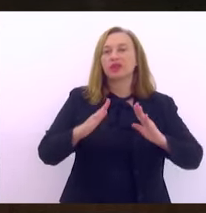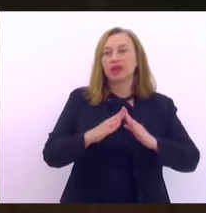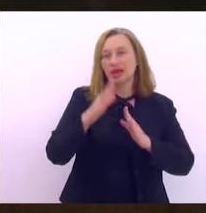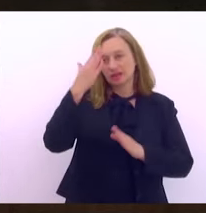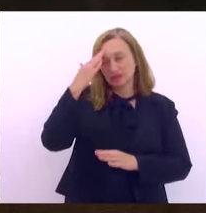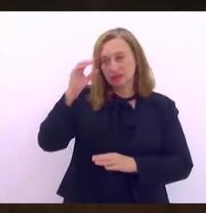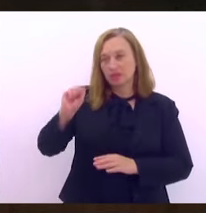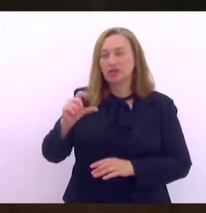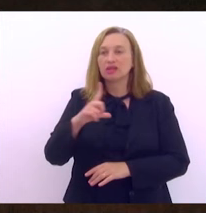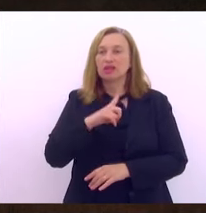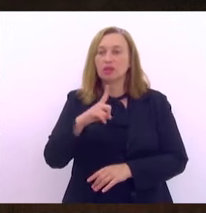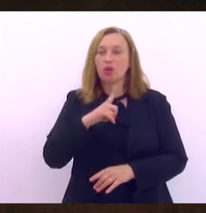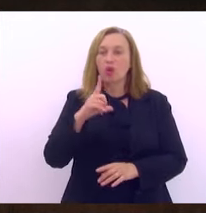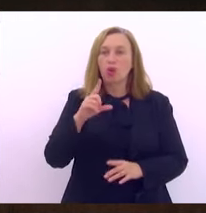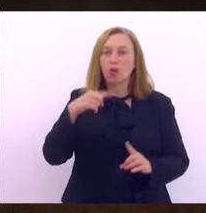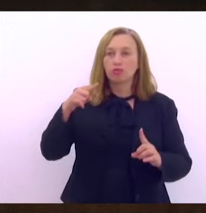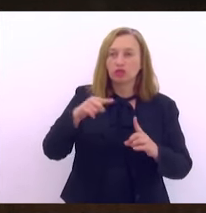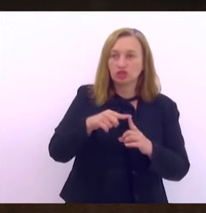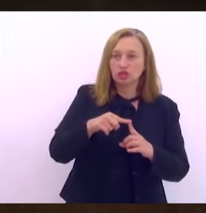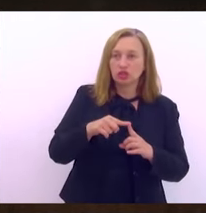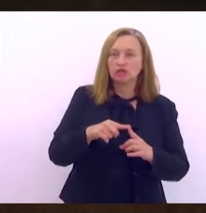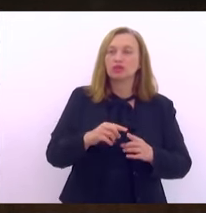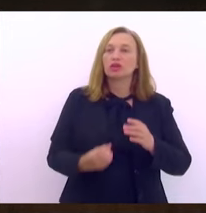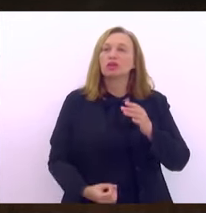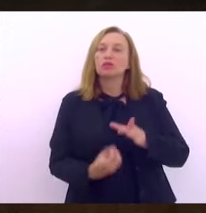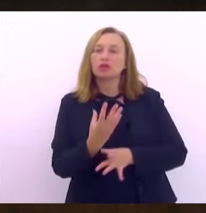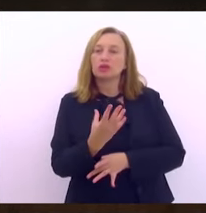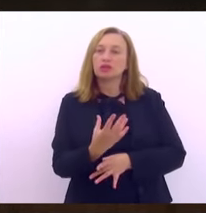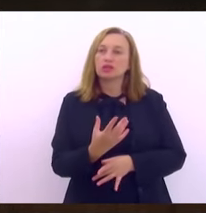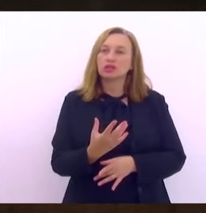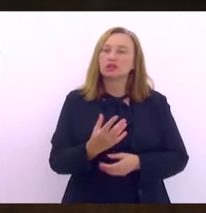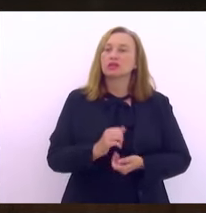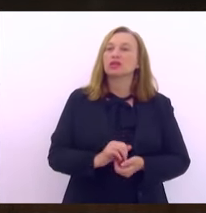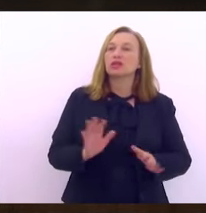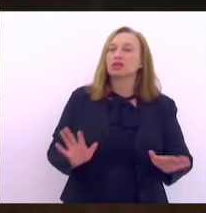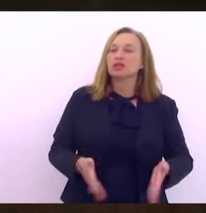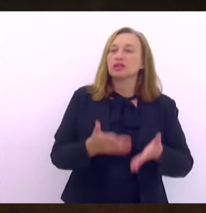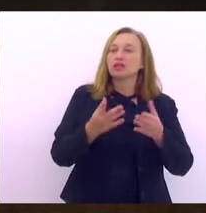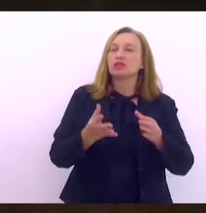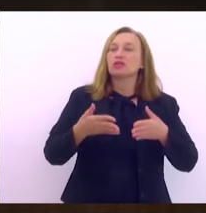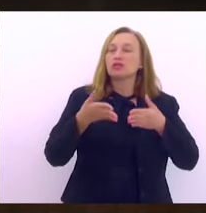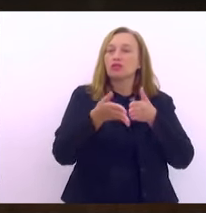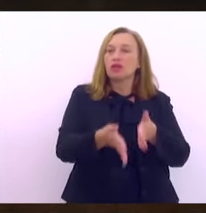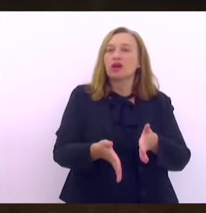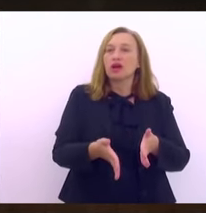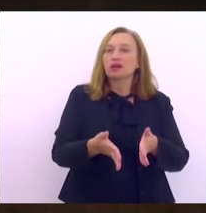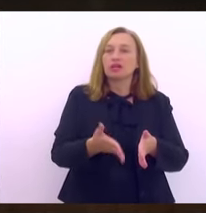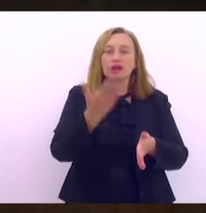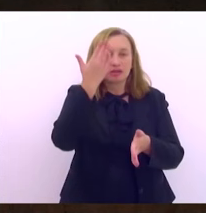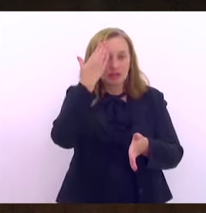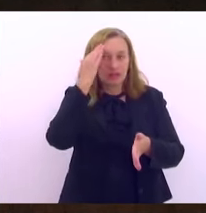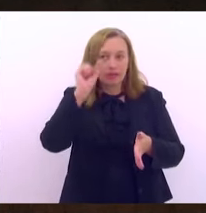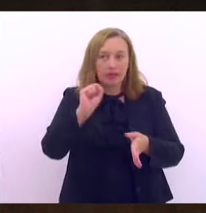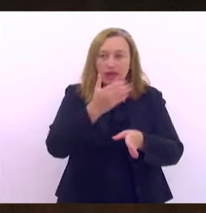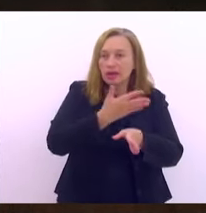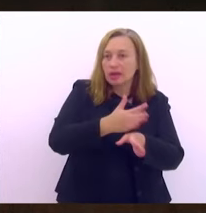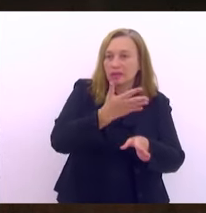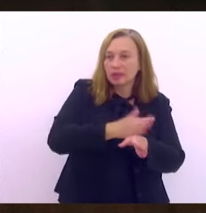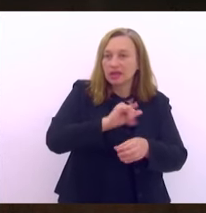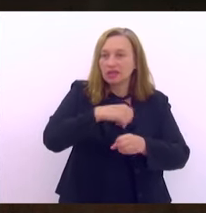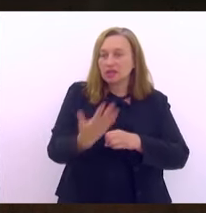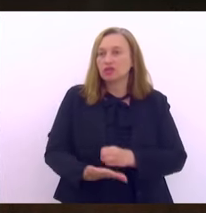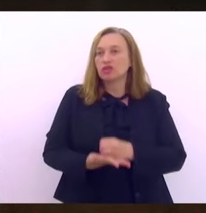Saberes tem objetivos na promoção e realização de iniciativas voltadas aos saberes e práticas